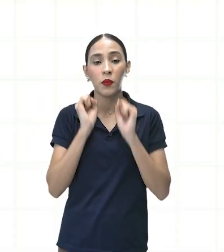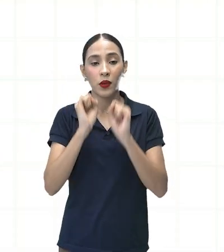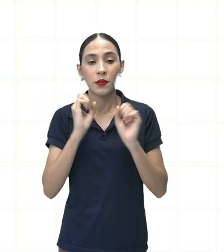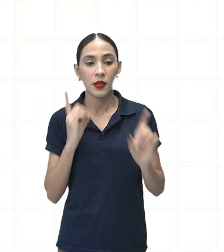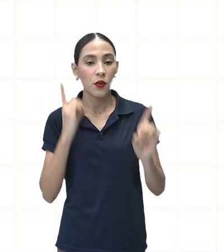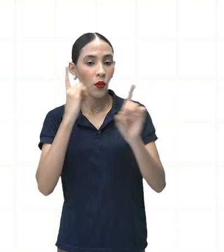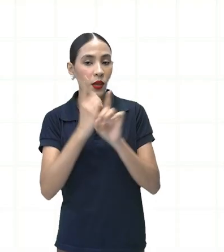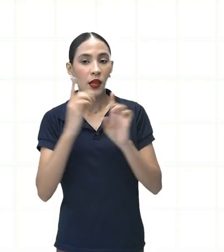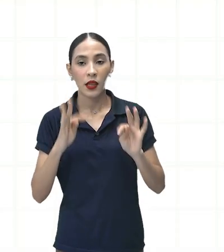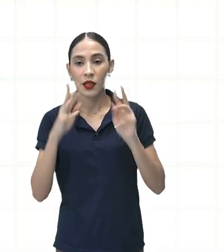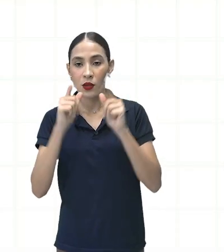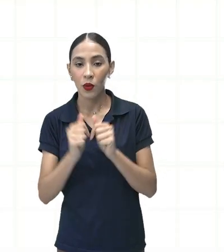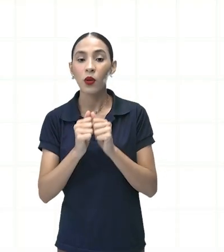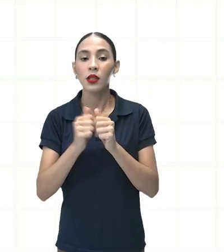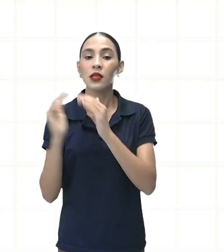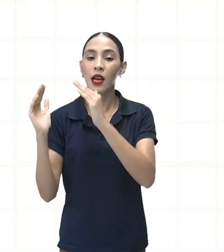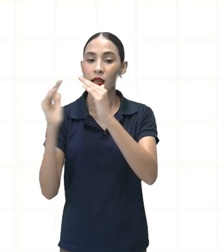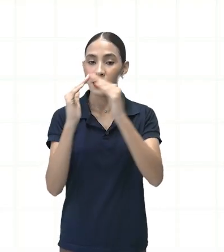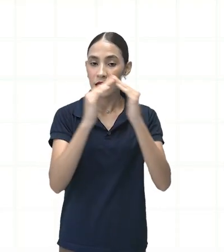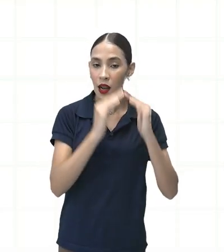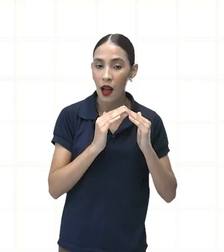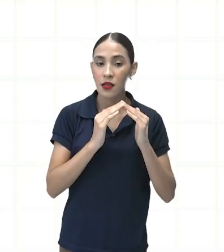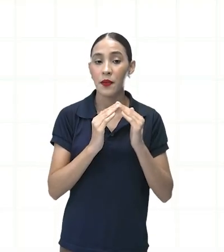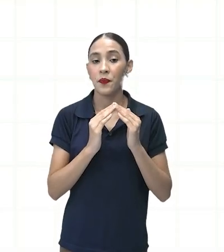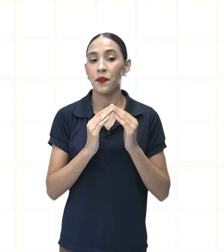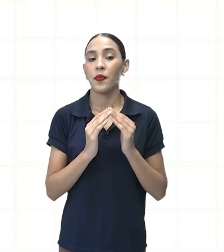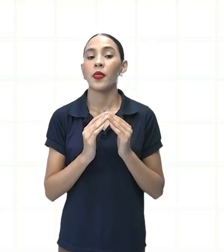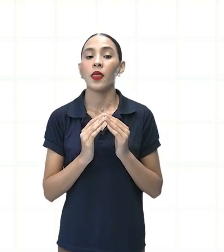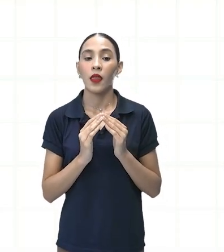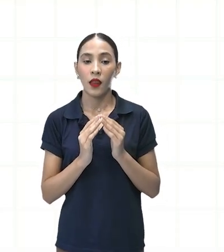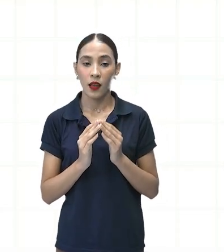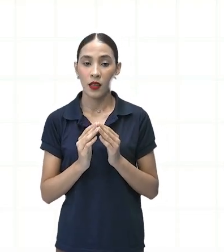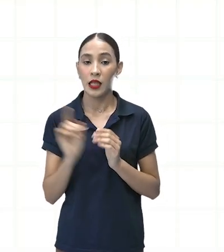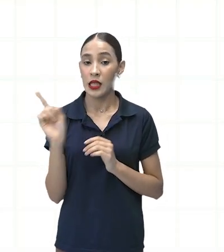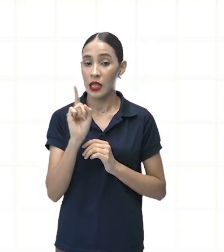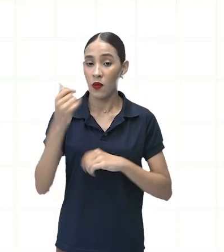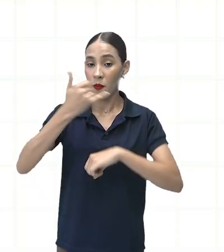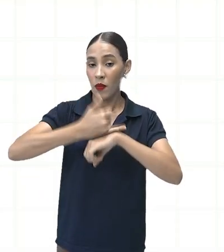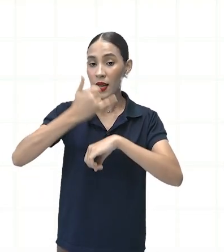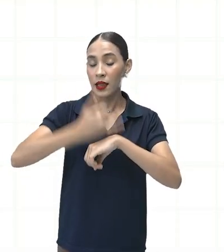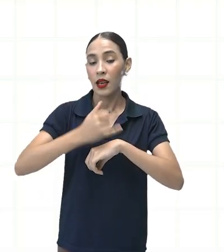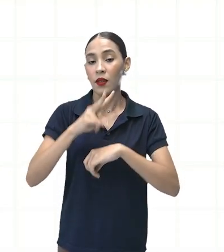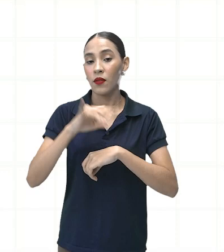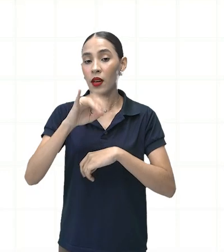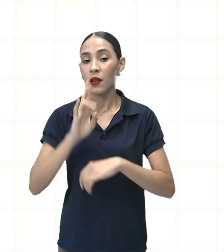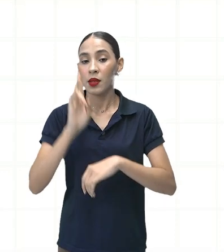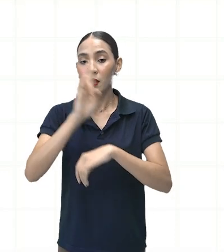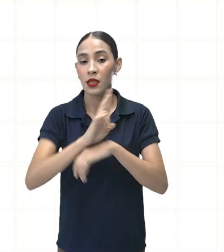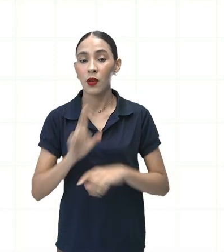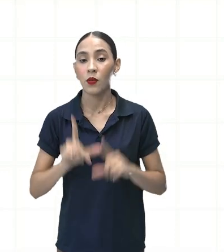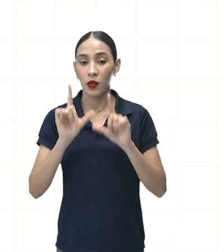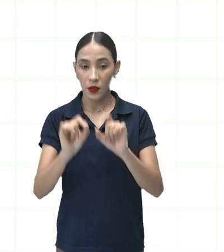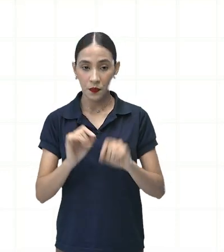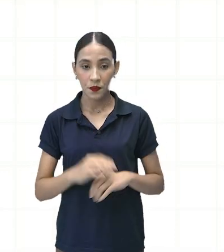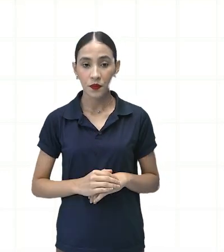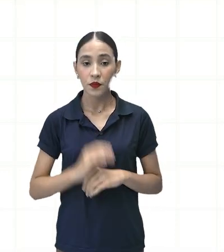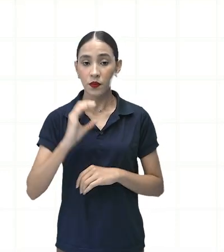podemos encontrar em todas as cozinhas. Enquanto não metais, eles formam